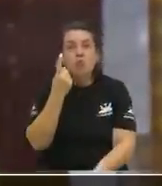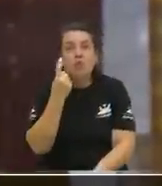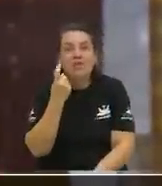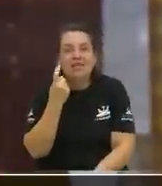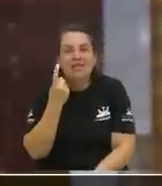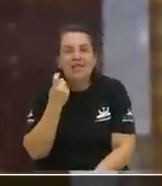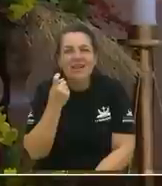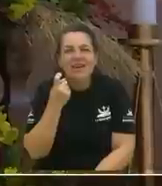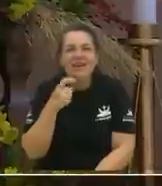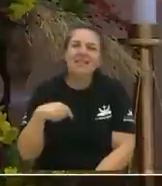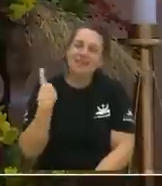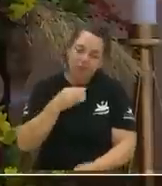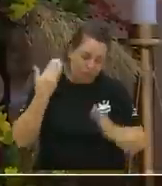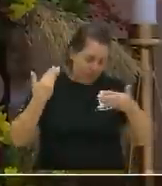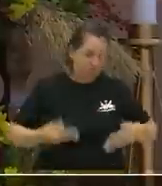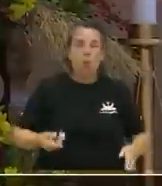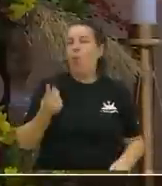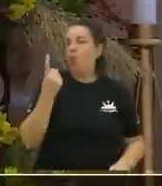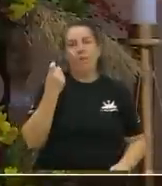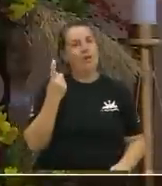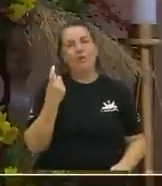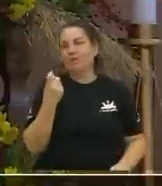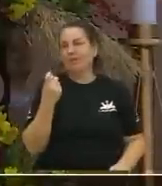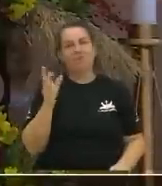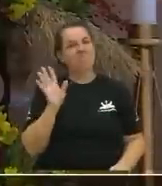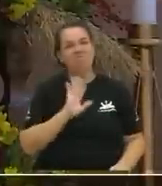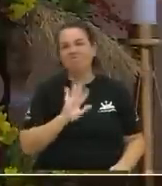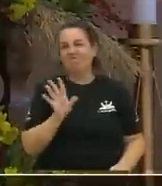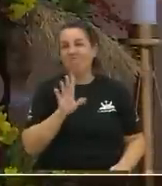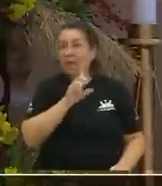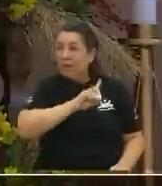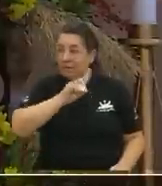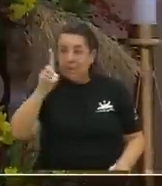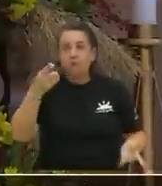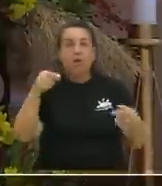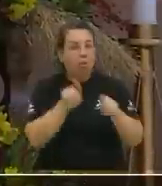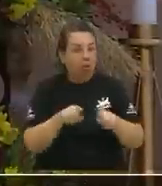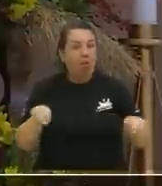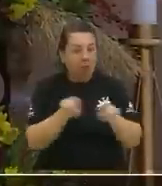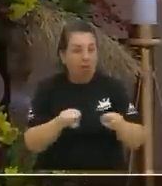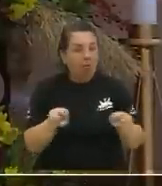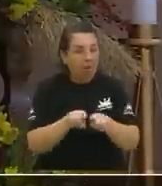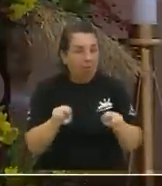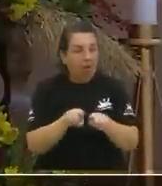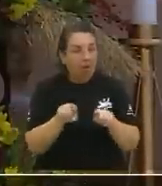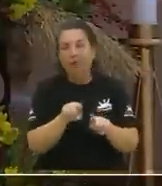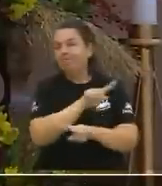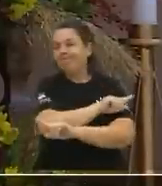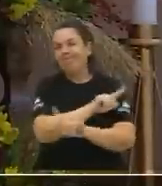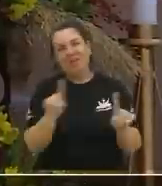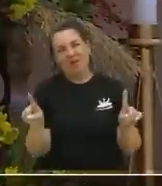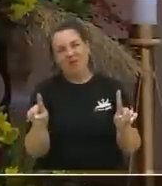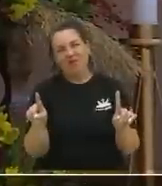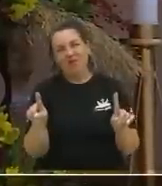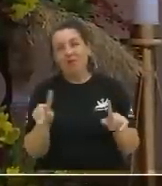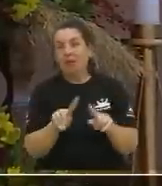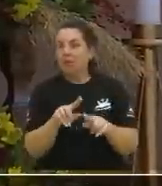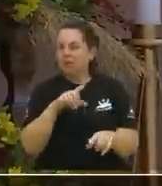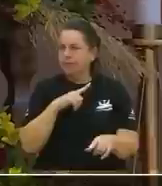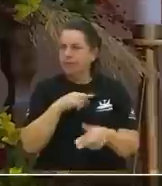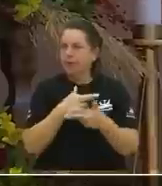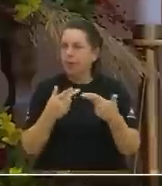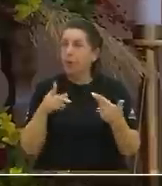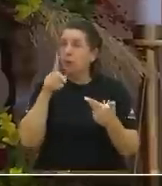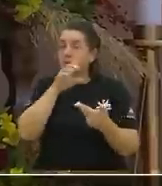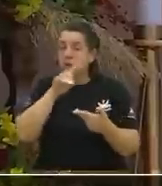Então não somos únicos. Deus não se repete, é impressionante. Mas se tem algo que Ele